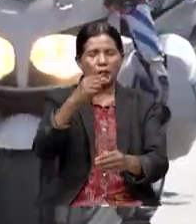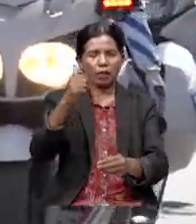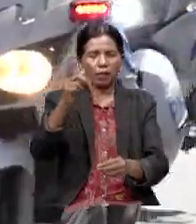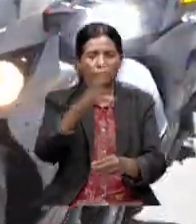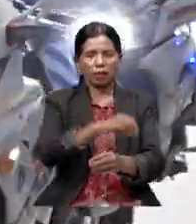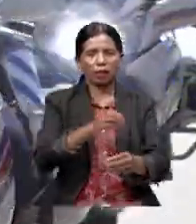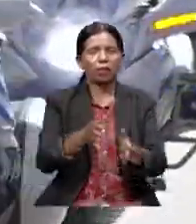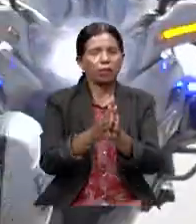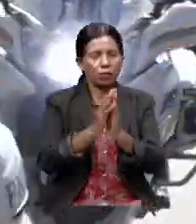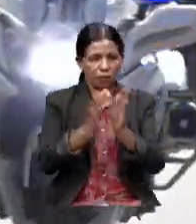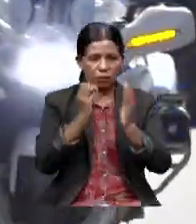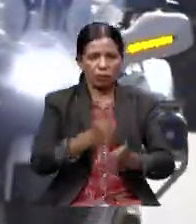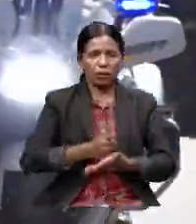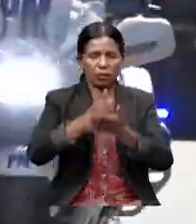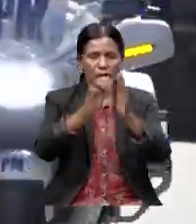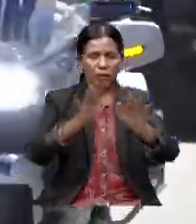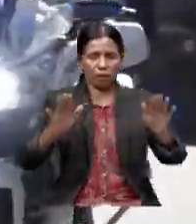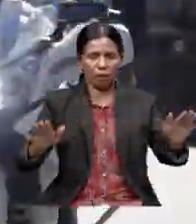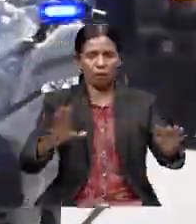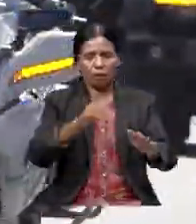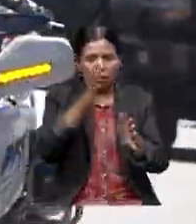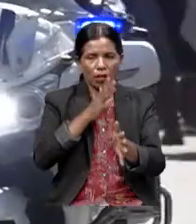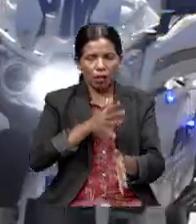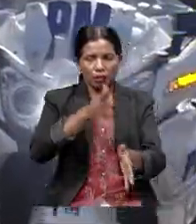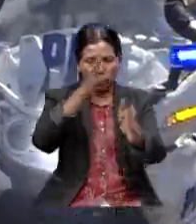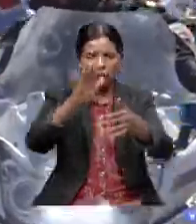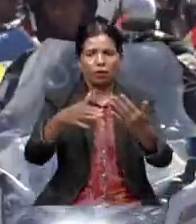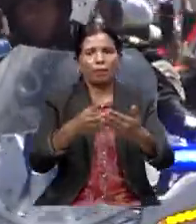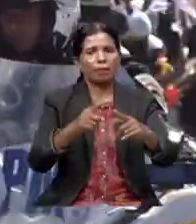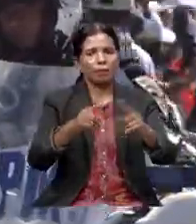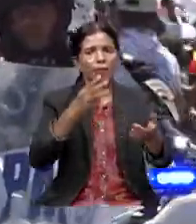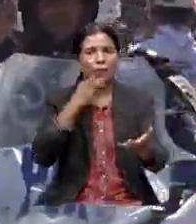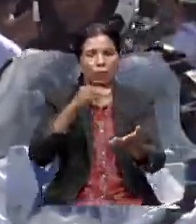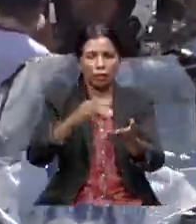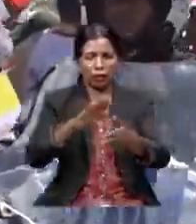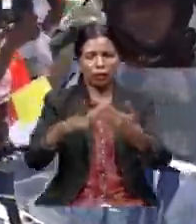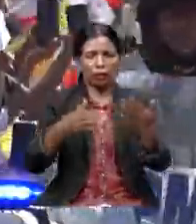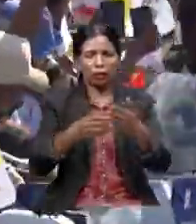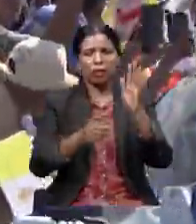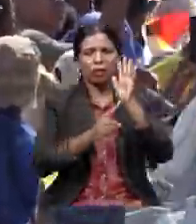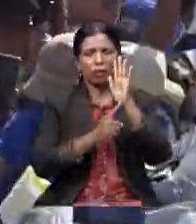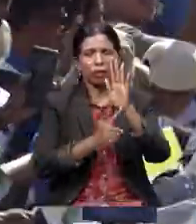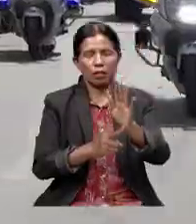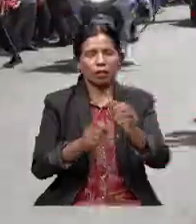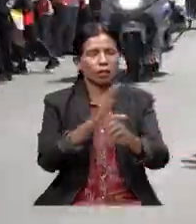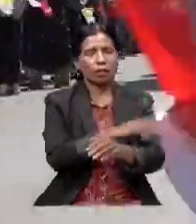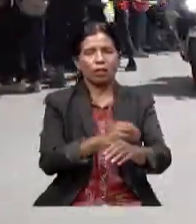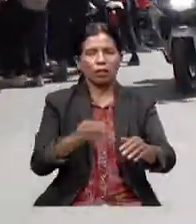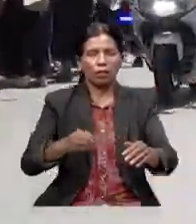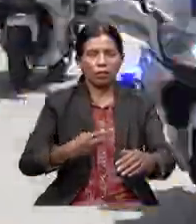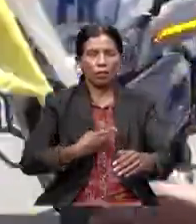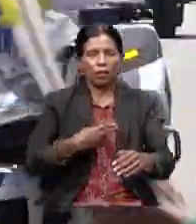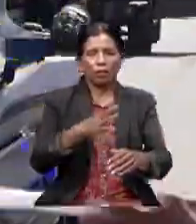de ne husu atu tau matan, balabarik no ferica tua sira, mai be mensajen sirane, saiona malirin, ba ukun na insira ne